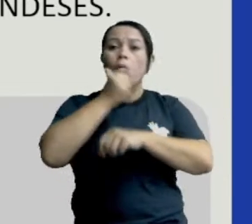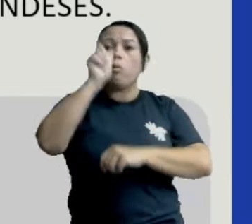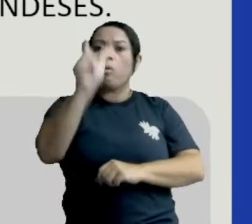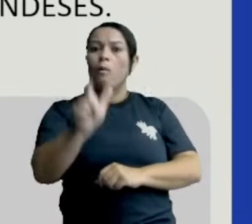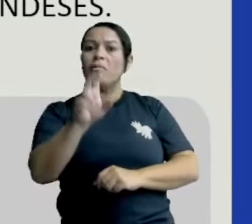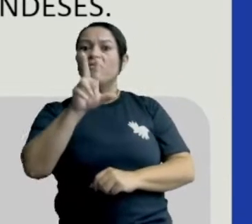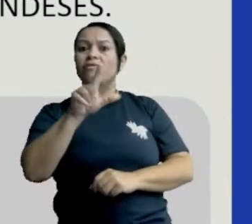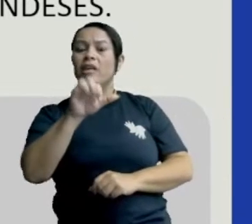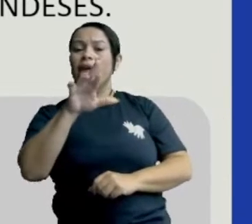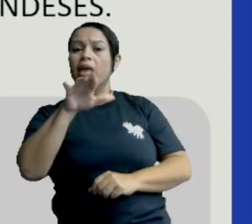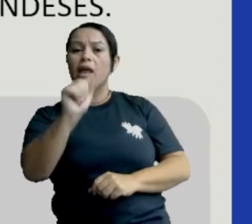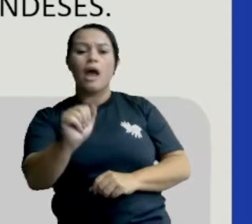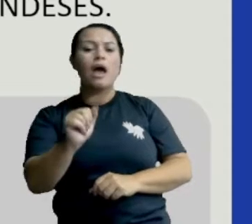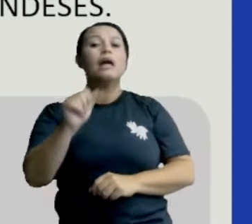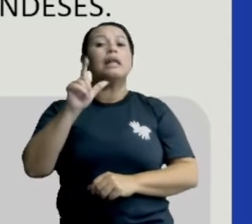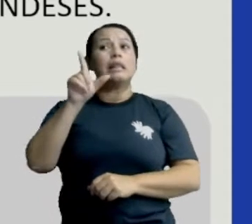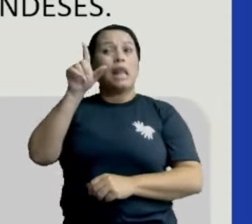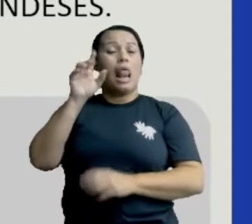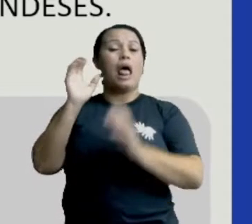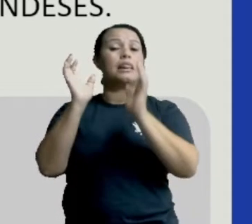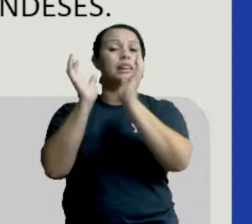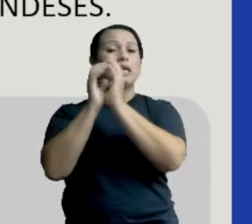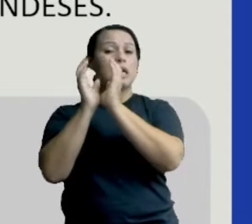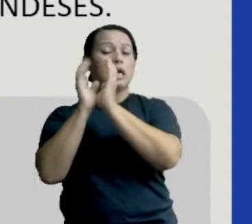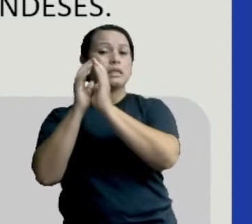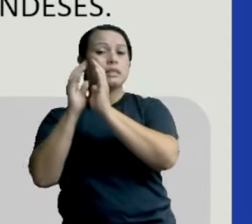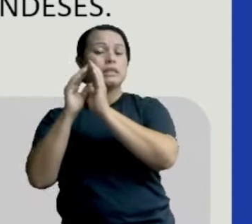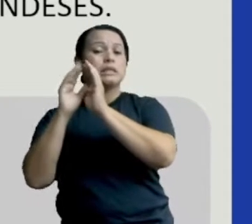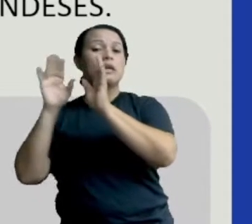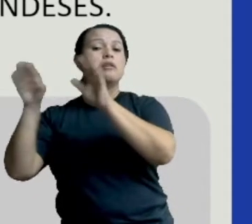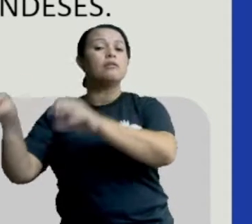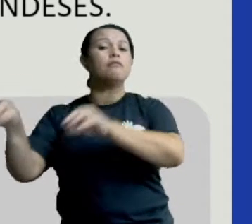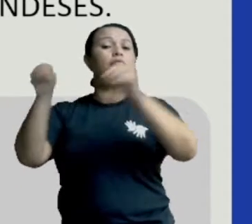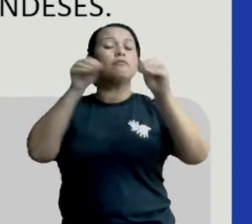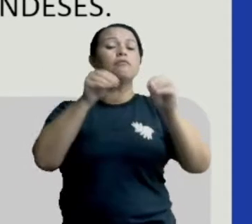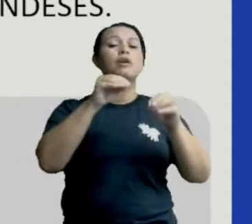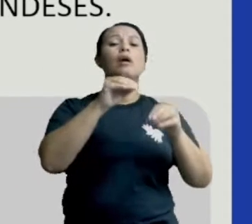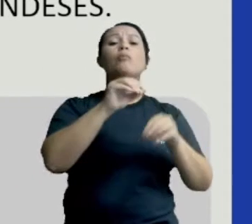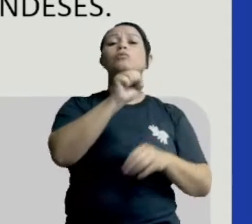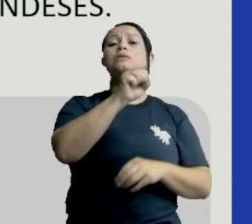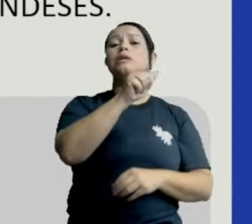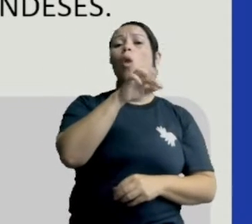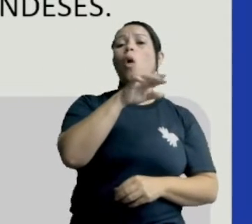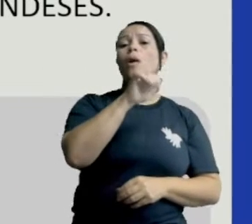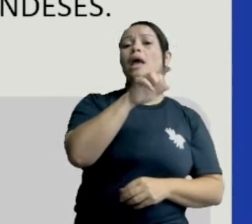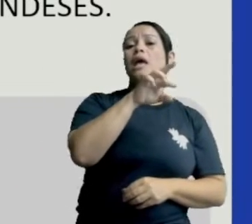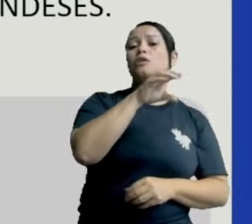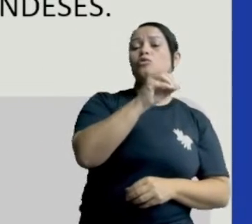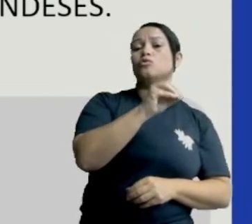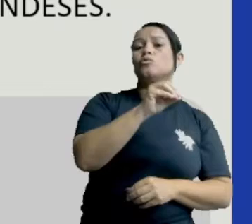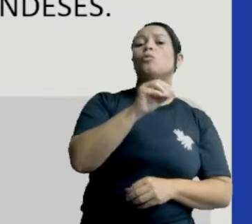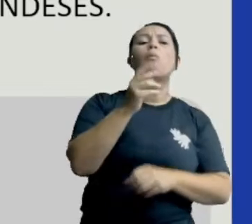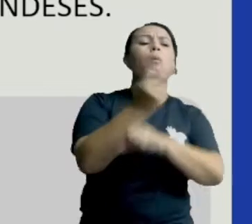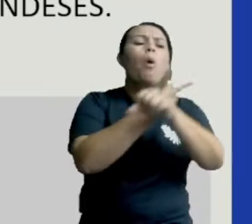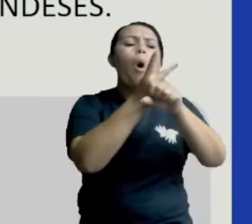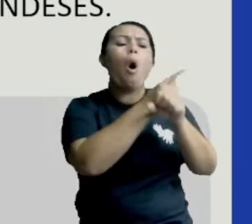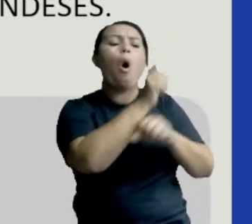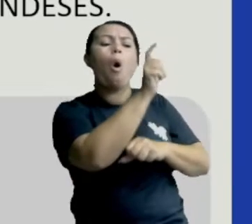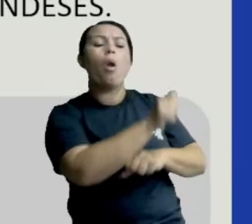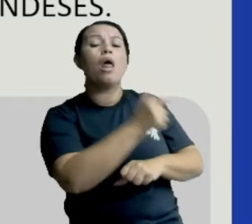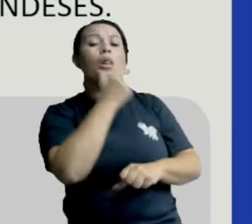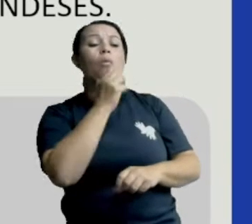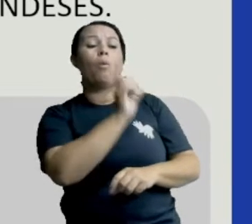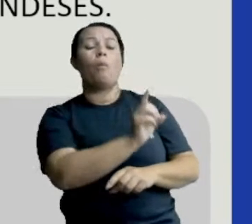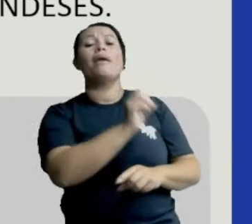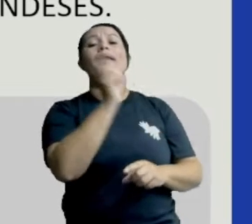Vieira. Partindo do Recife, eles ingressaram por São Lourenço da Mata em busca de Vieira, que